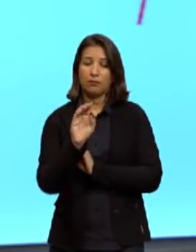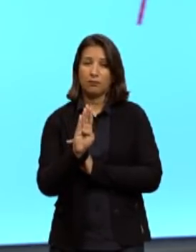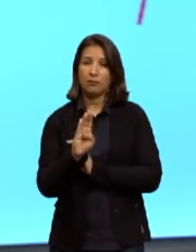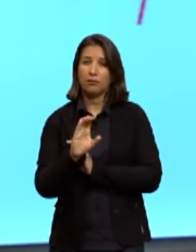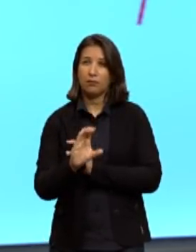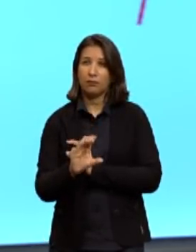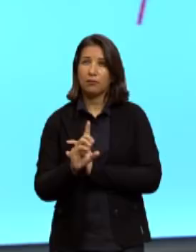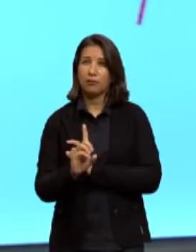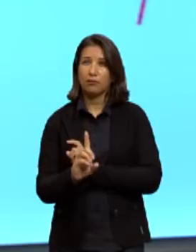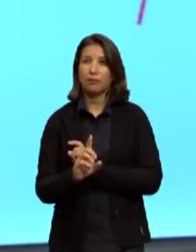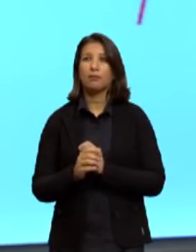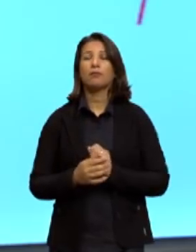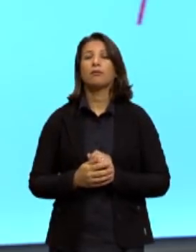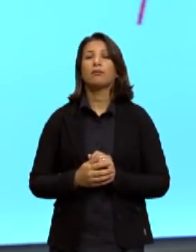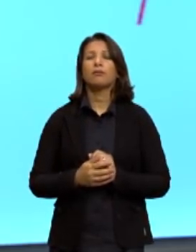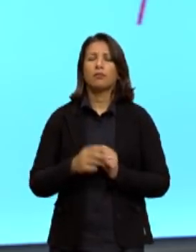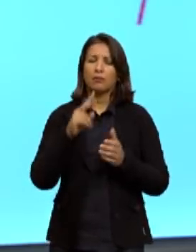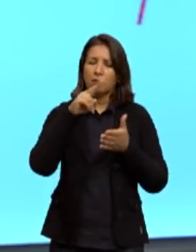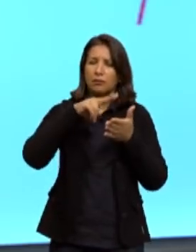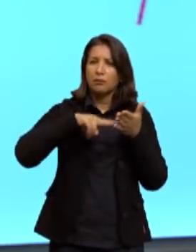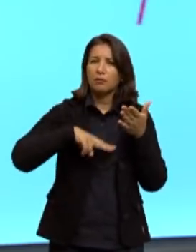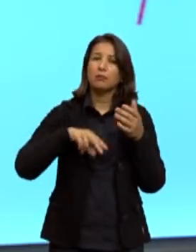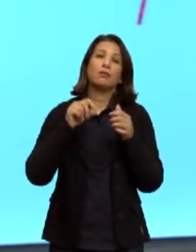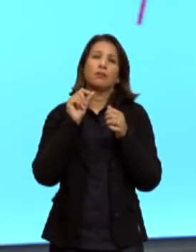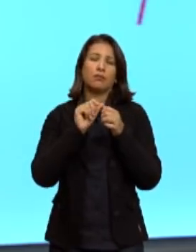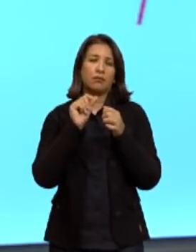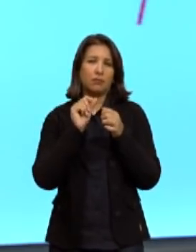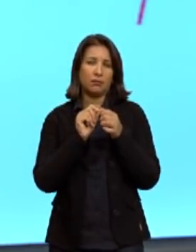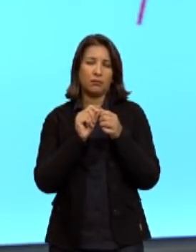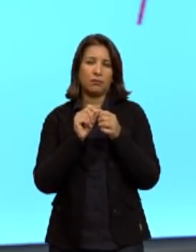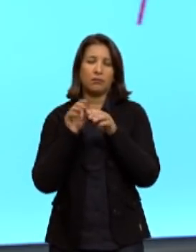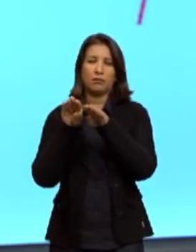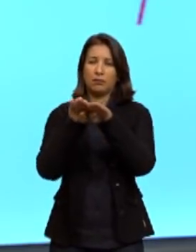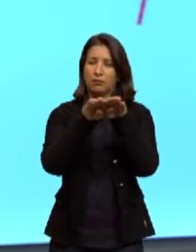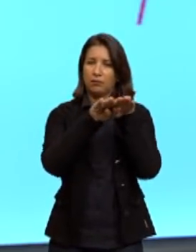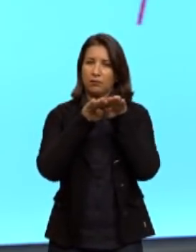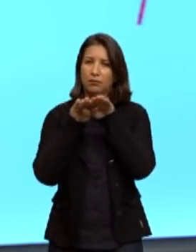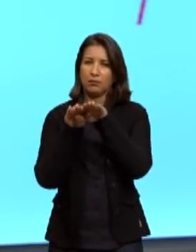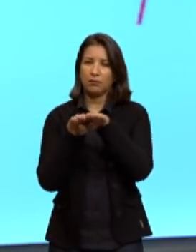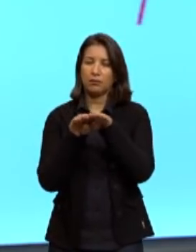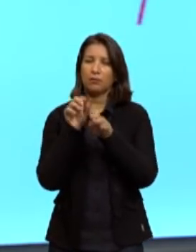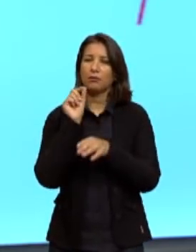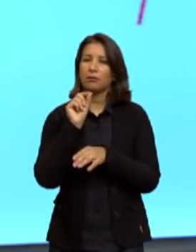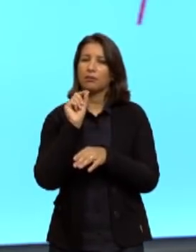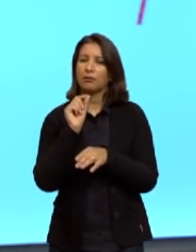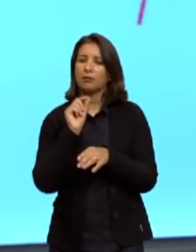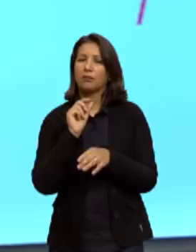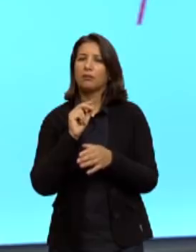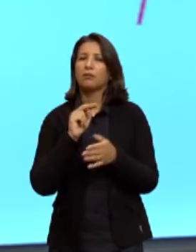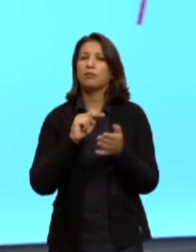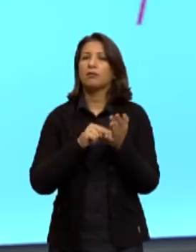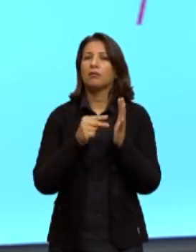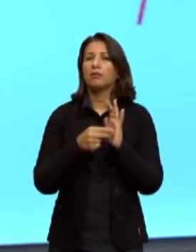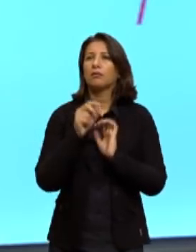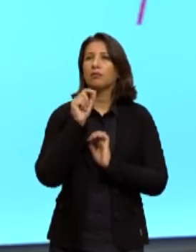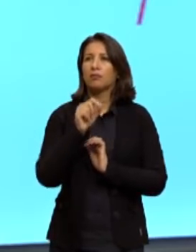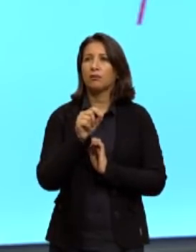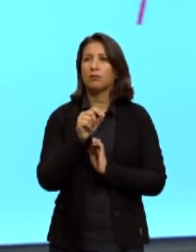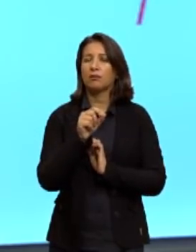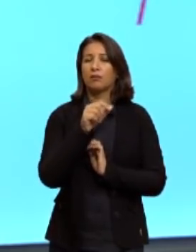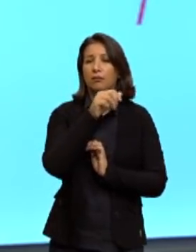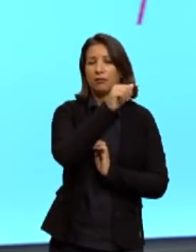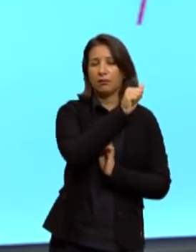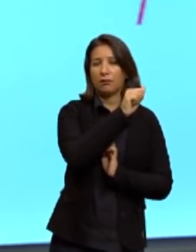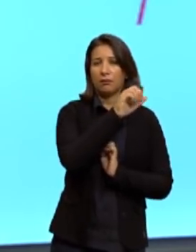leitura que nós fizemos aqui da proporcionalidade é dizer que o segmento a bem está